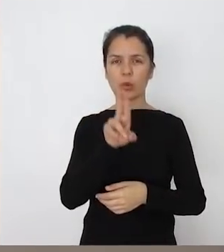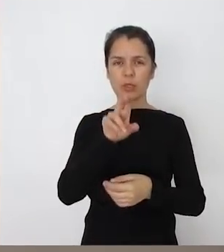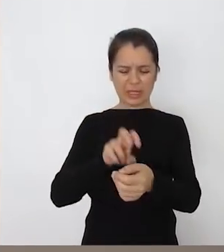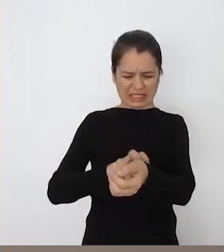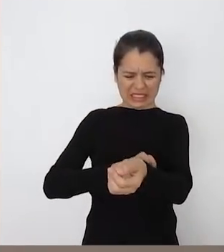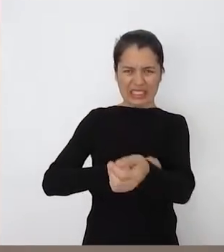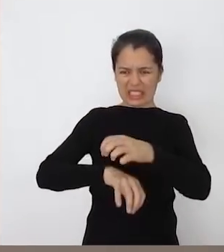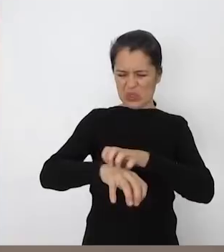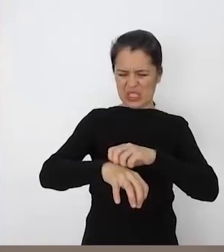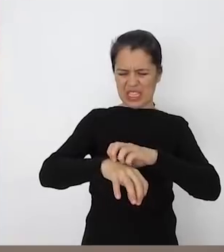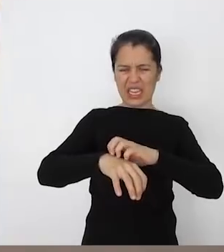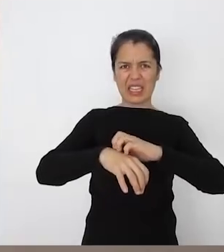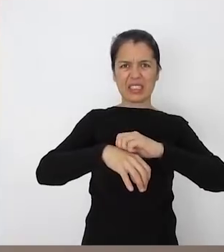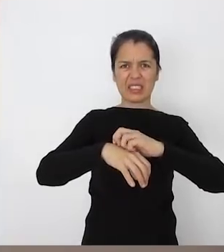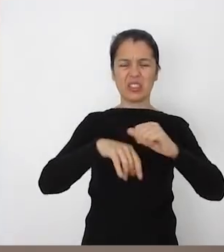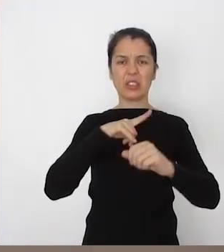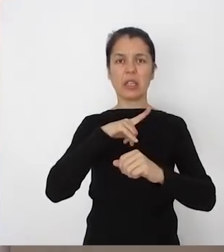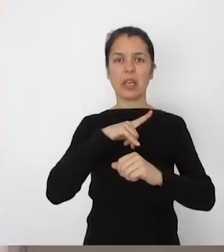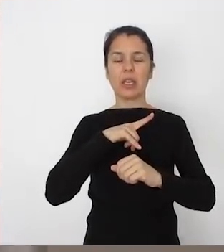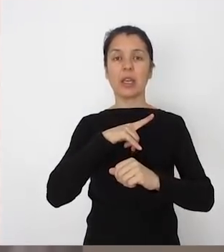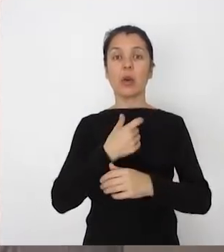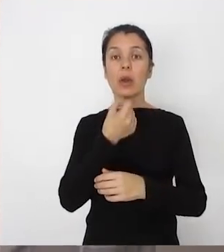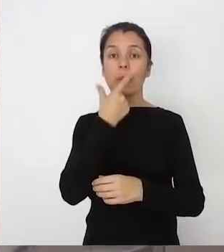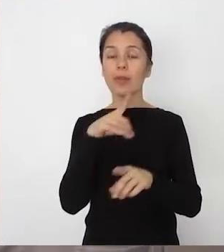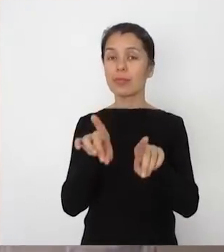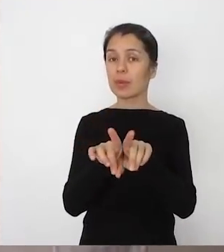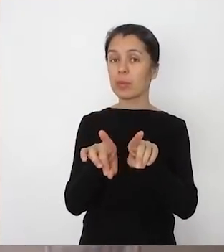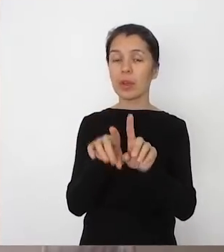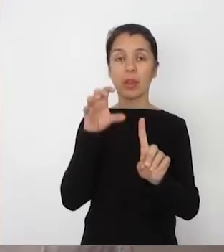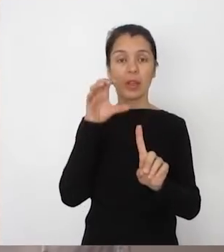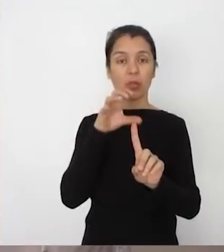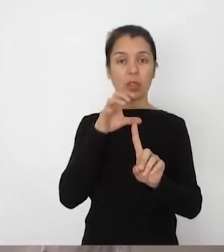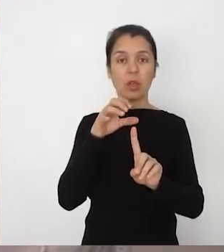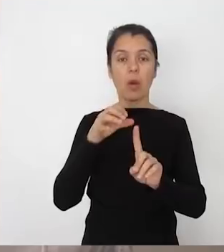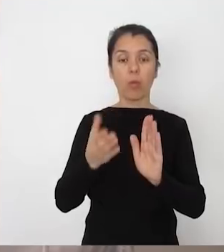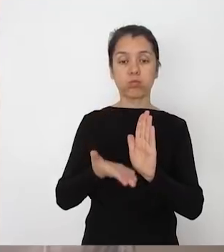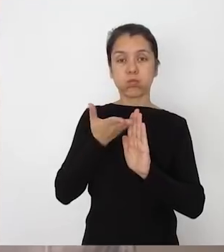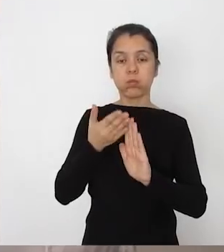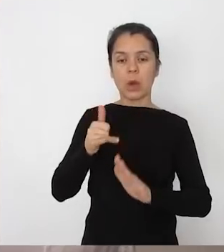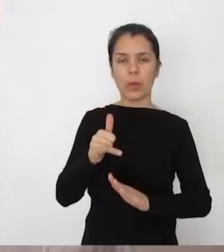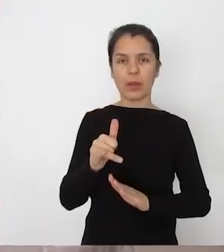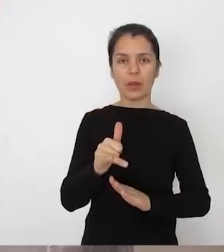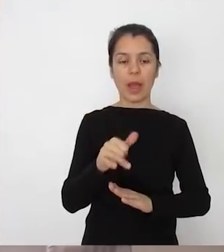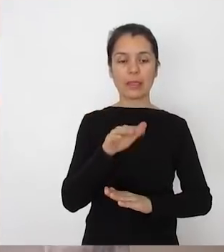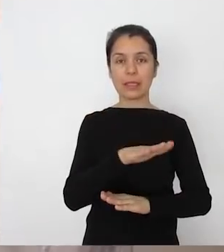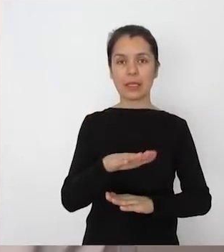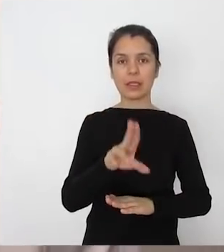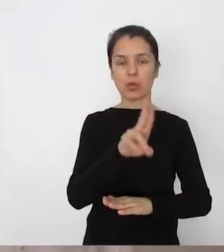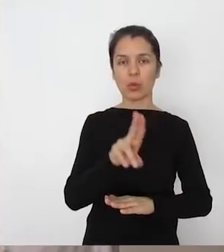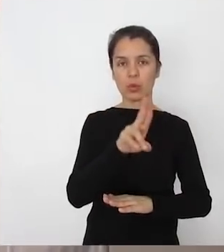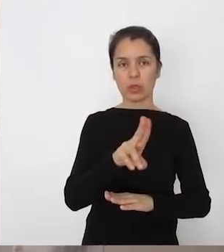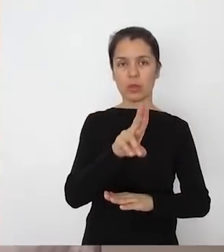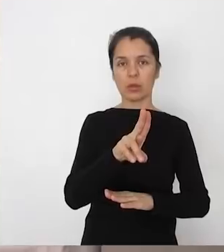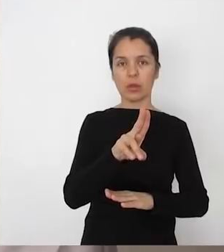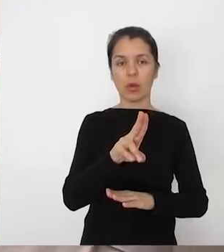né? Esses remédios foram feitos para criança toda agitada, e ele pode